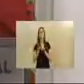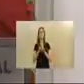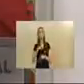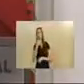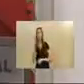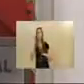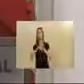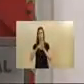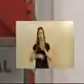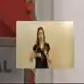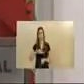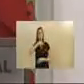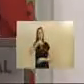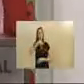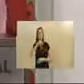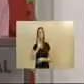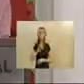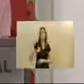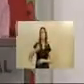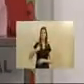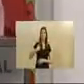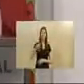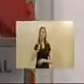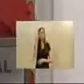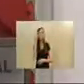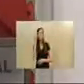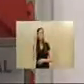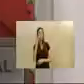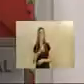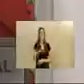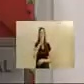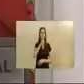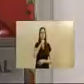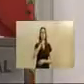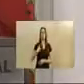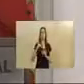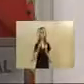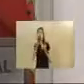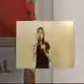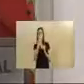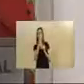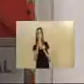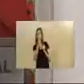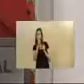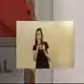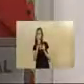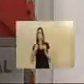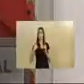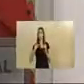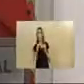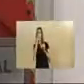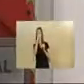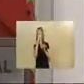a pessoas que atingiram a maturidade idosos com maiores com mais de 45 anos